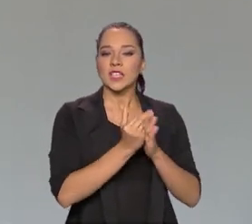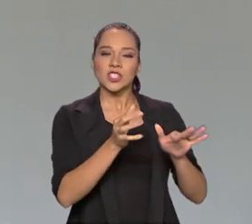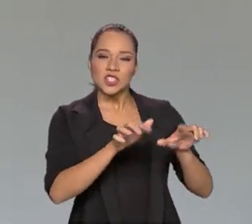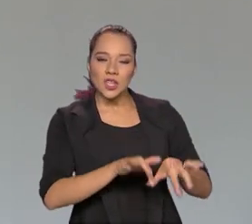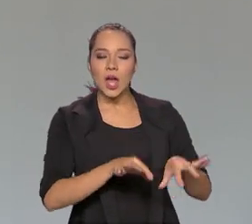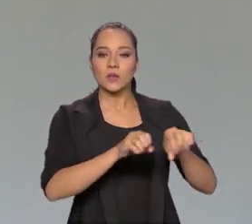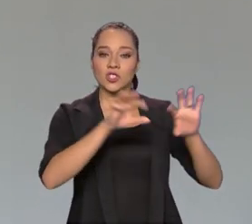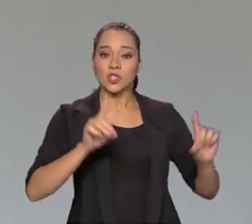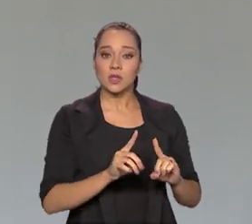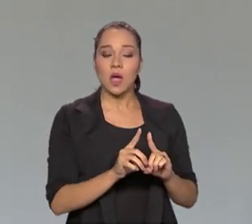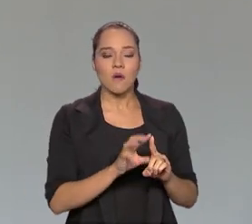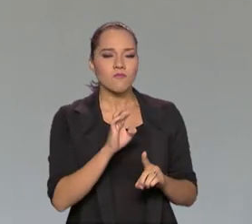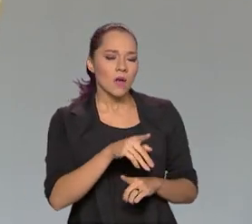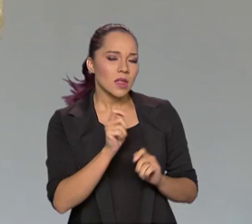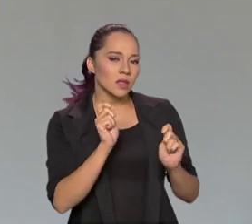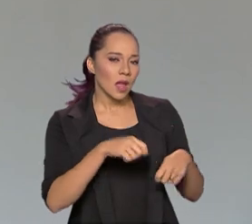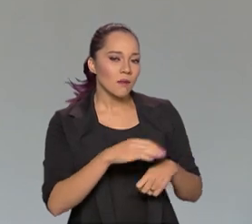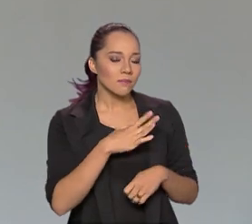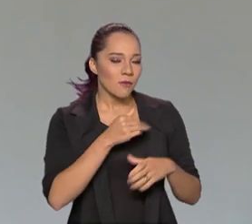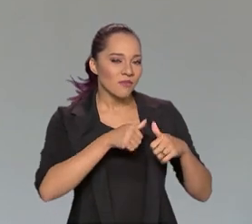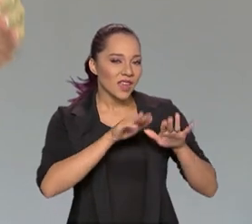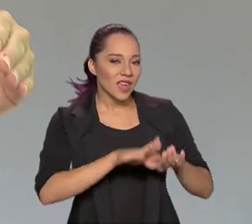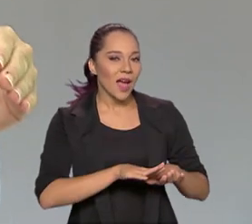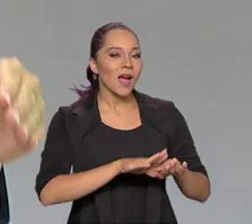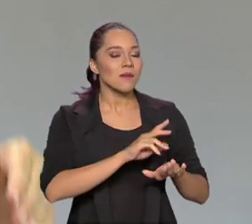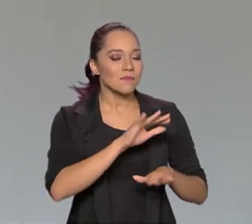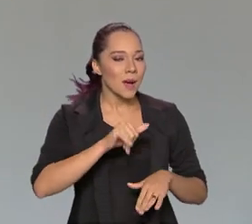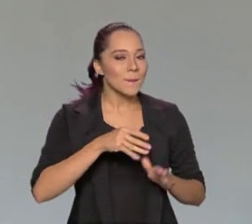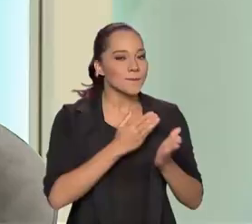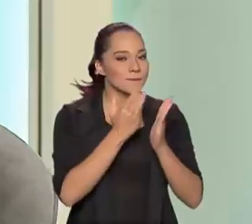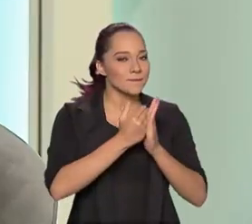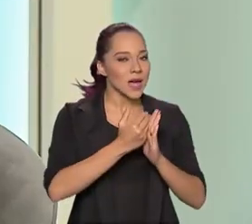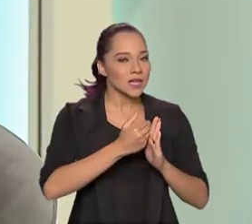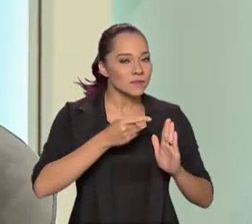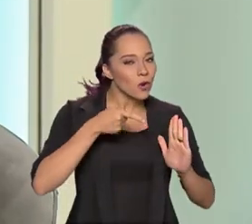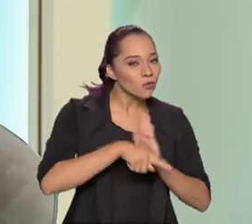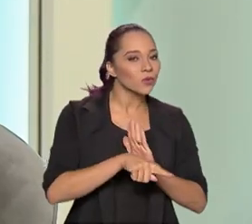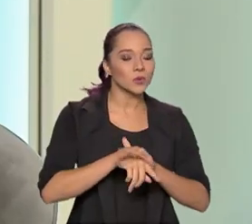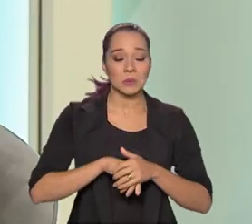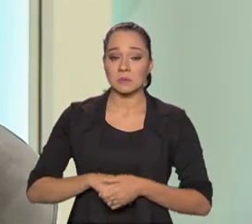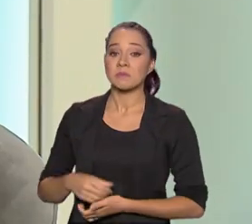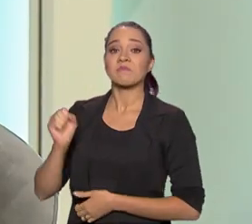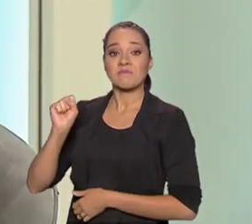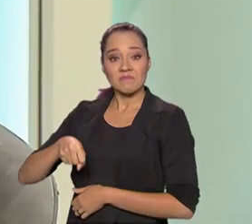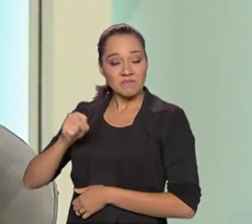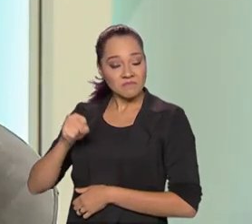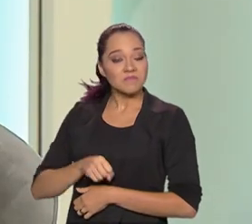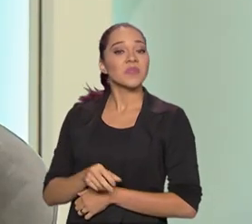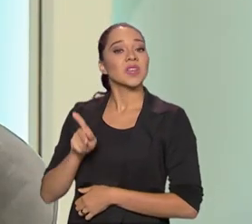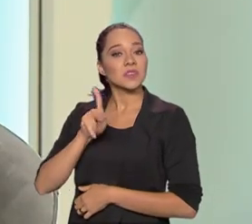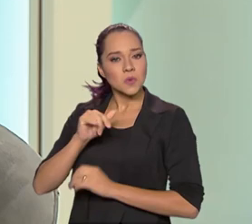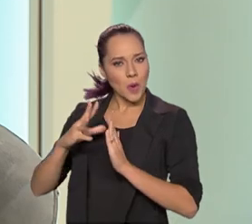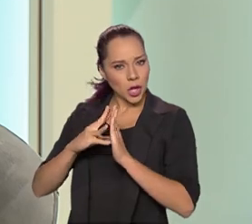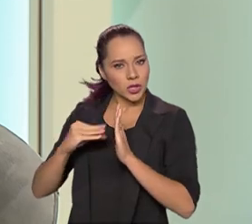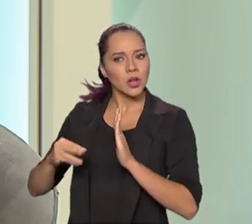processos? É uma tendência que vem para ficar e para se aprofundar? Sim, e inclusive uma tendência que